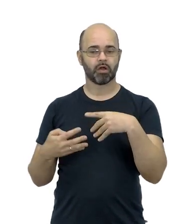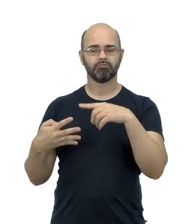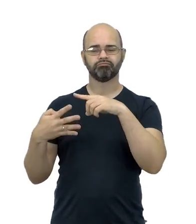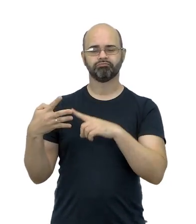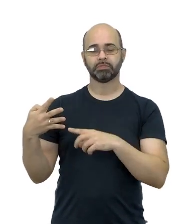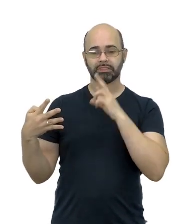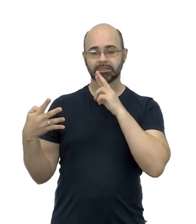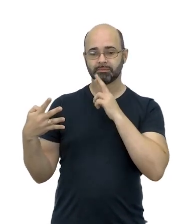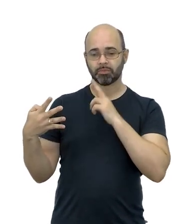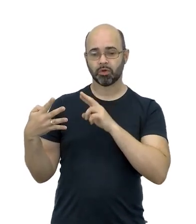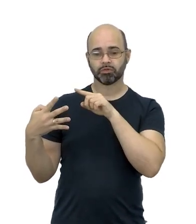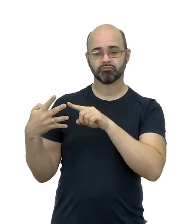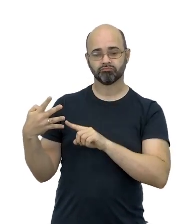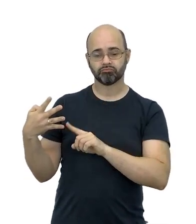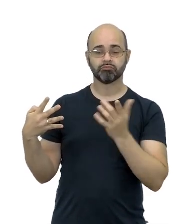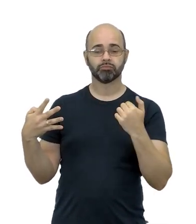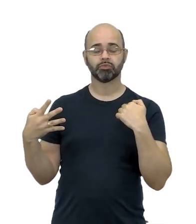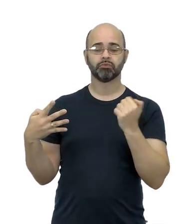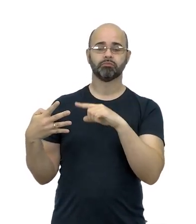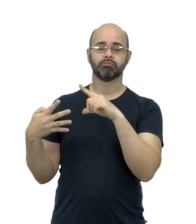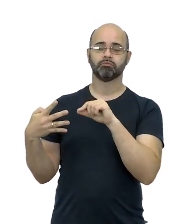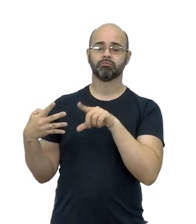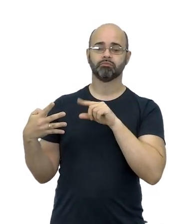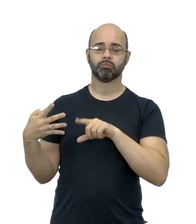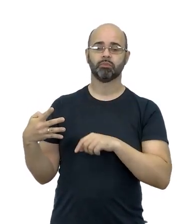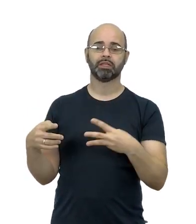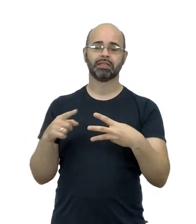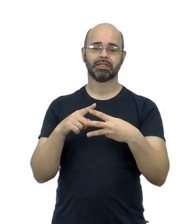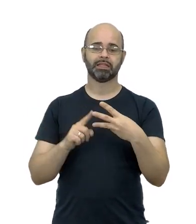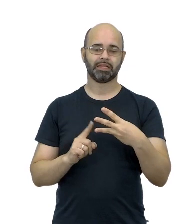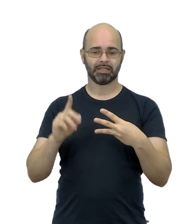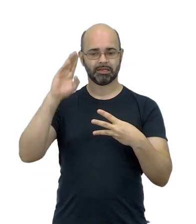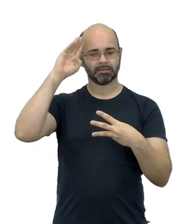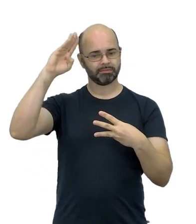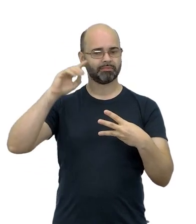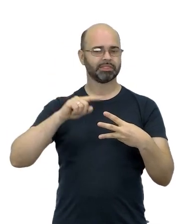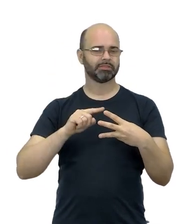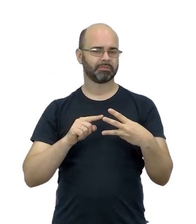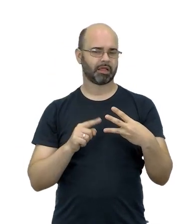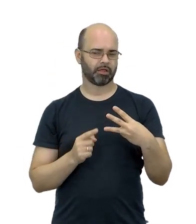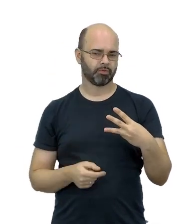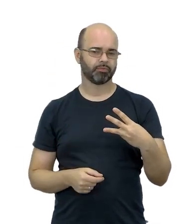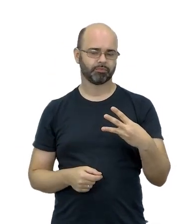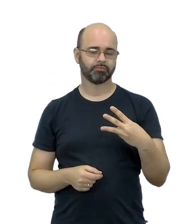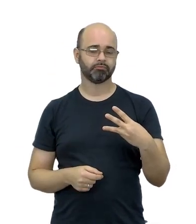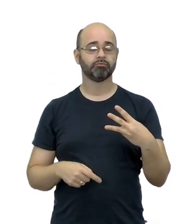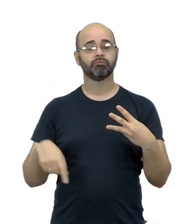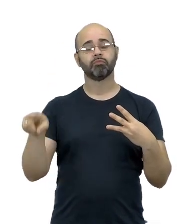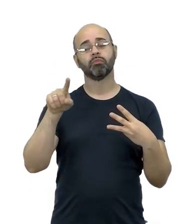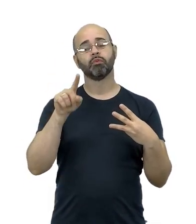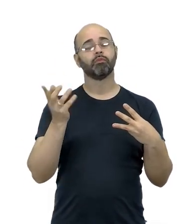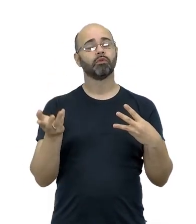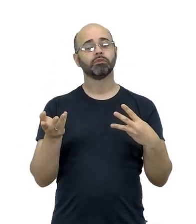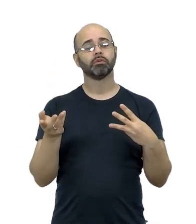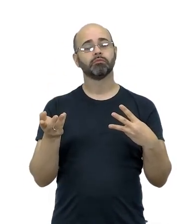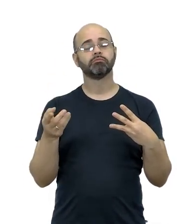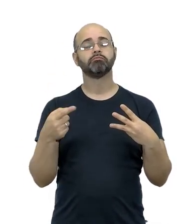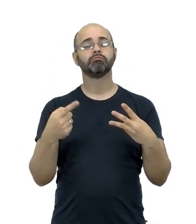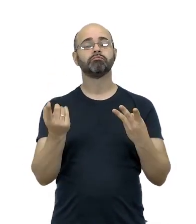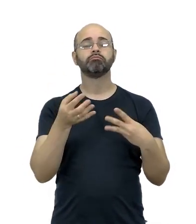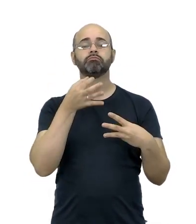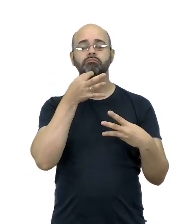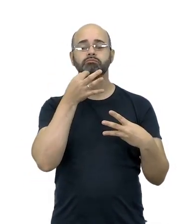nós indicamos 3 aspectos ali para que vocês pudessem nos dar indicações